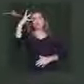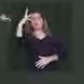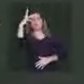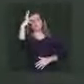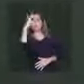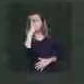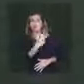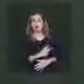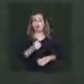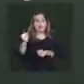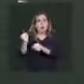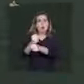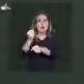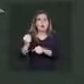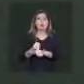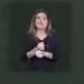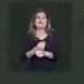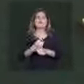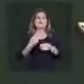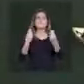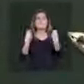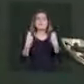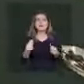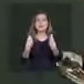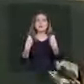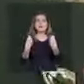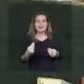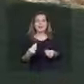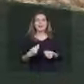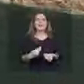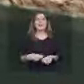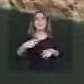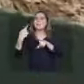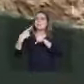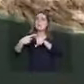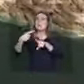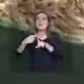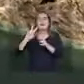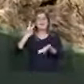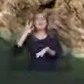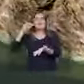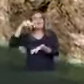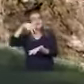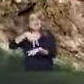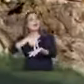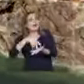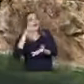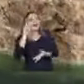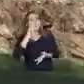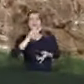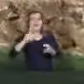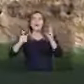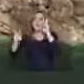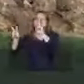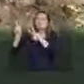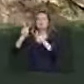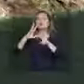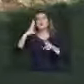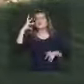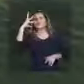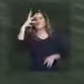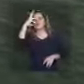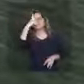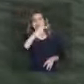o entorno daquela região ali. Ali nós temos uma das vistas mais belas da cidade de